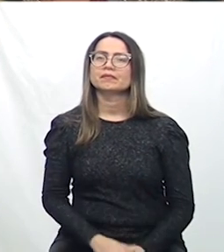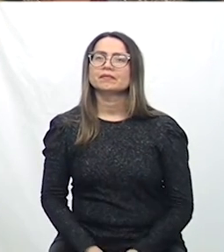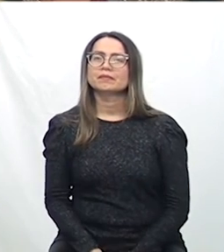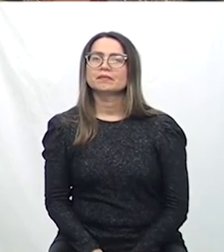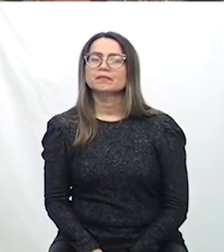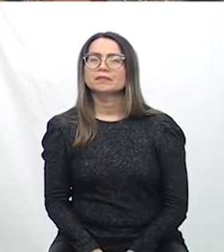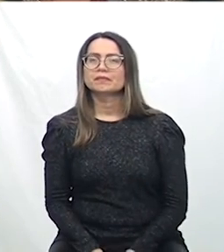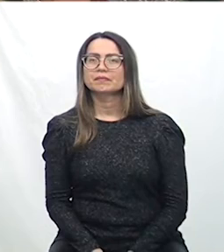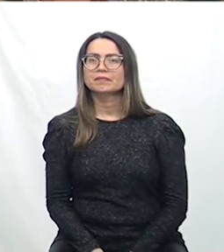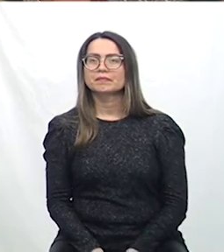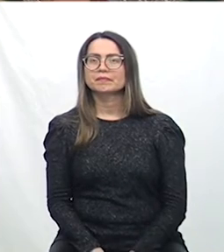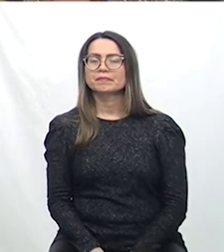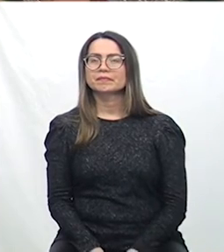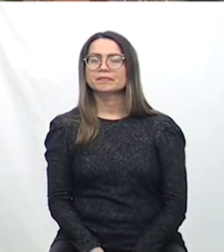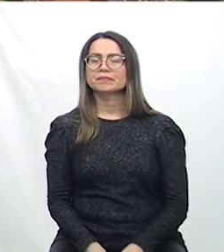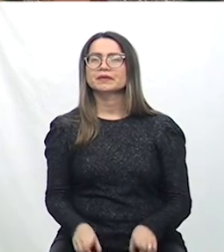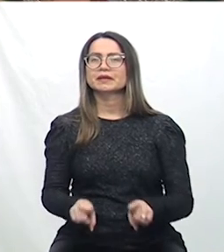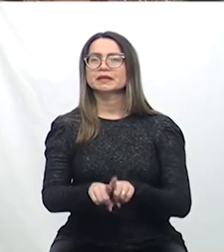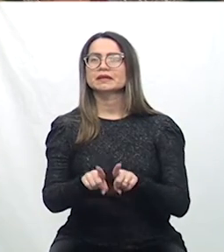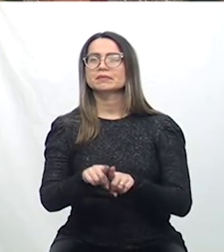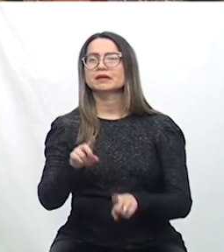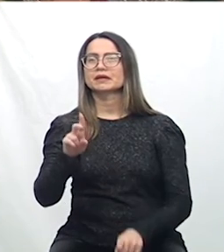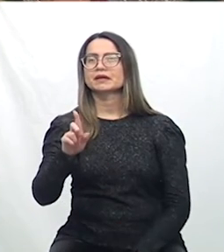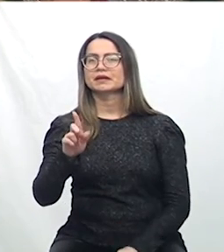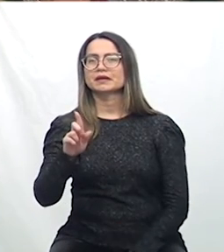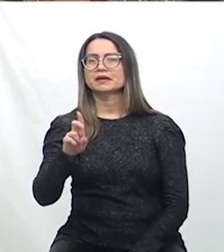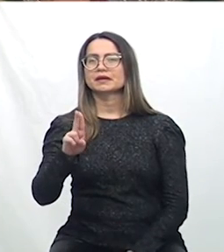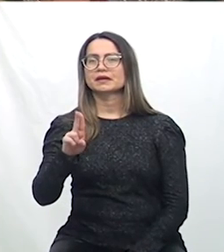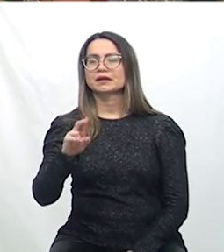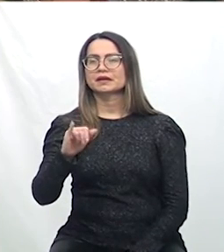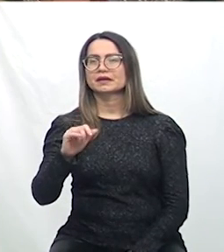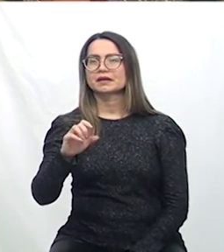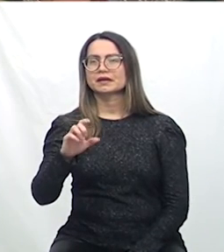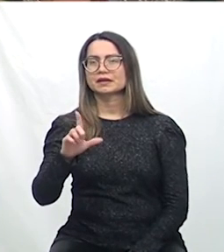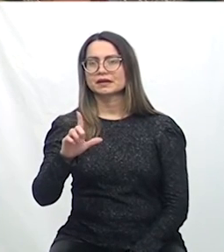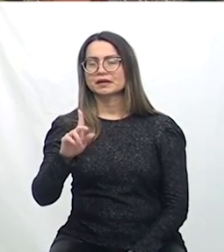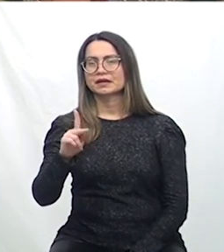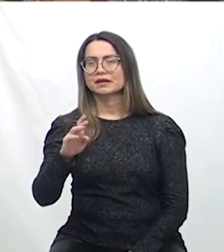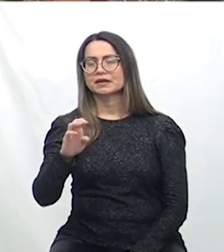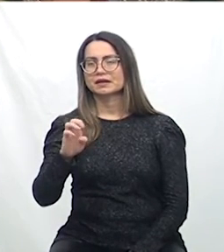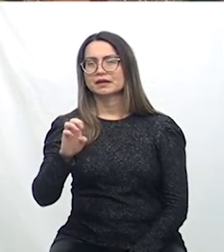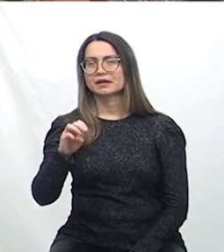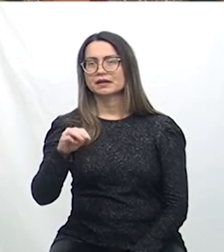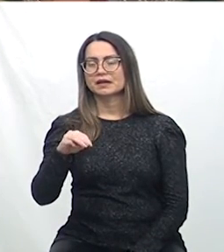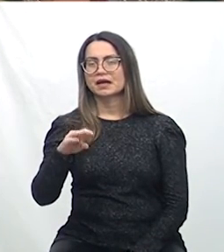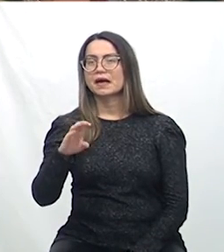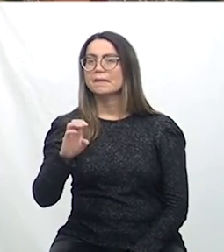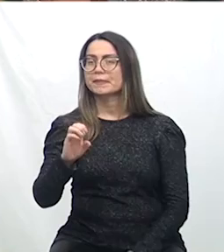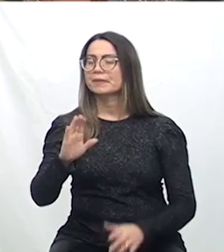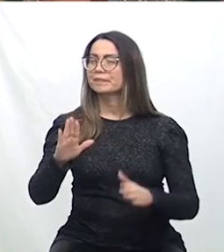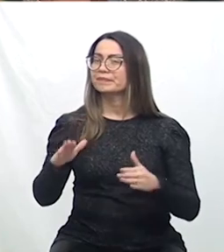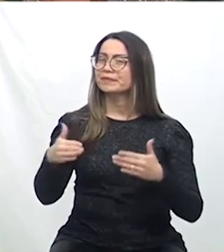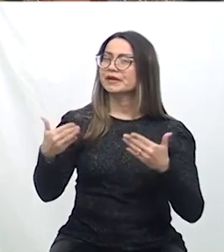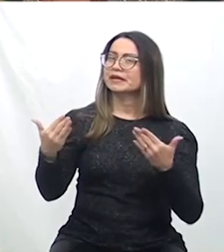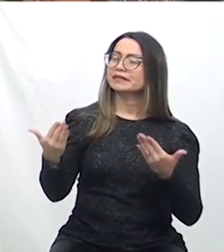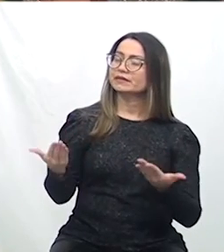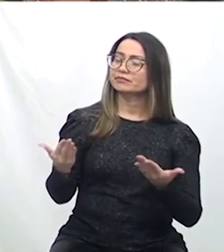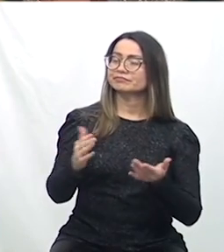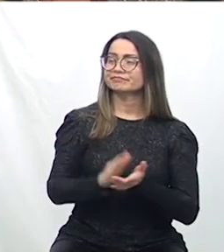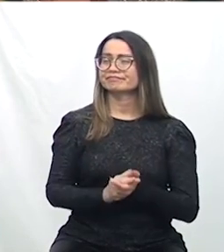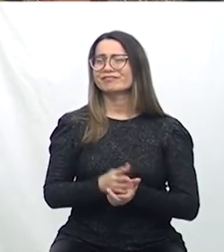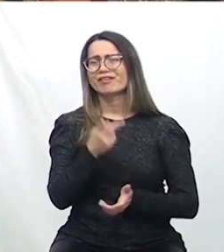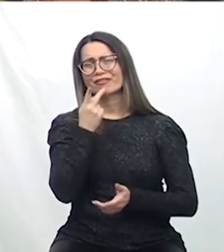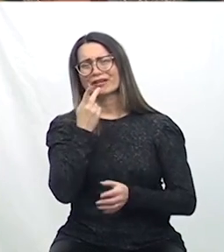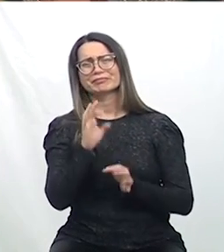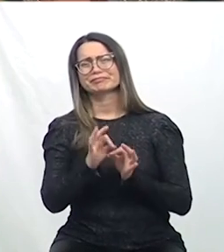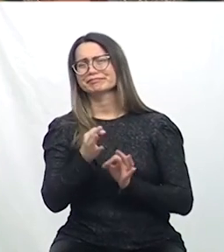de Esportes, da FME, e ao Guilherme também, que está aí, né, Guilherme? Então, dispensa comentários, todo que